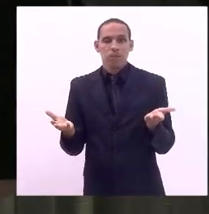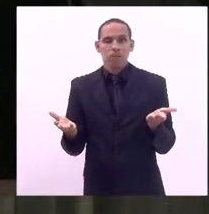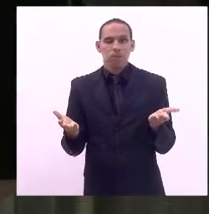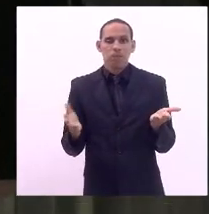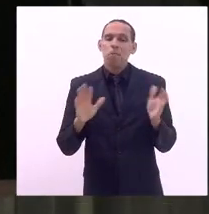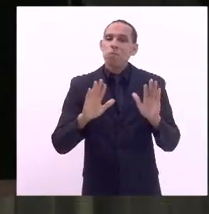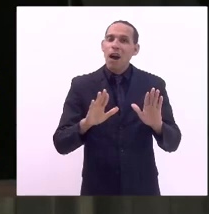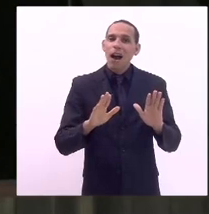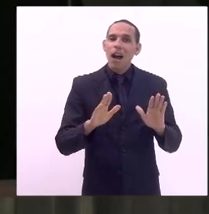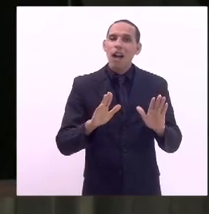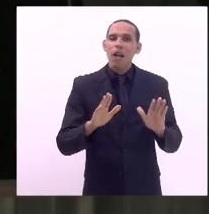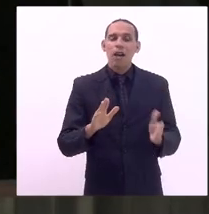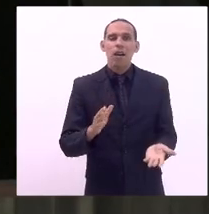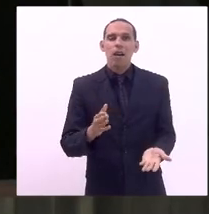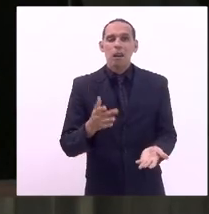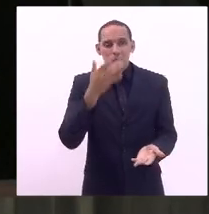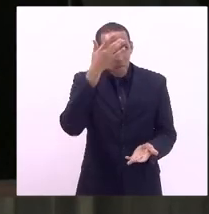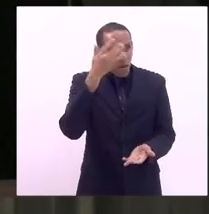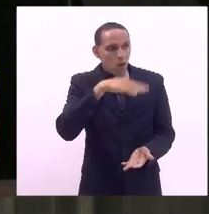vários governantes